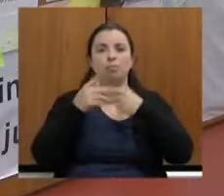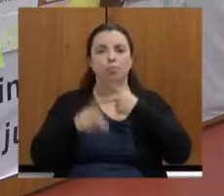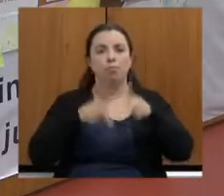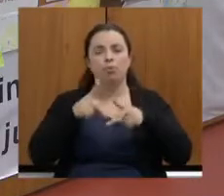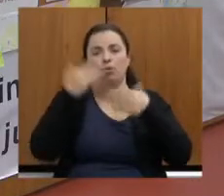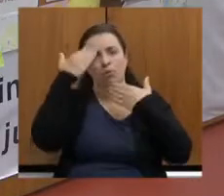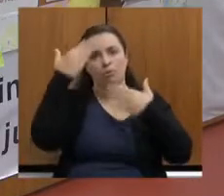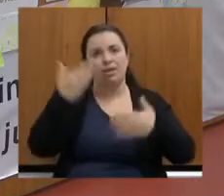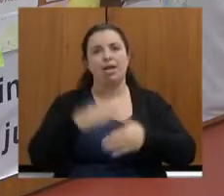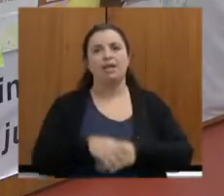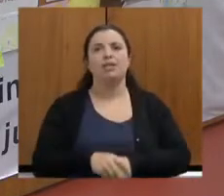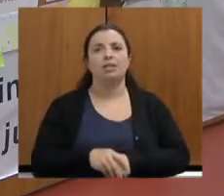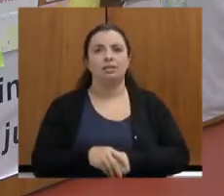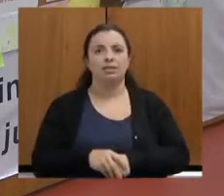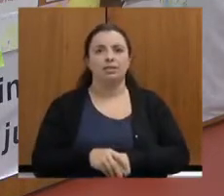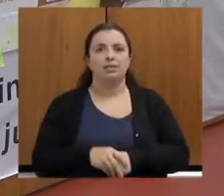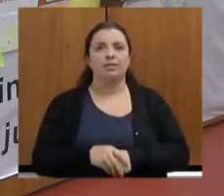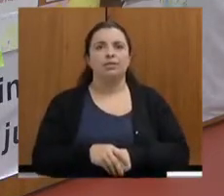obrigado